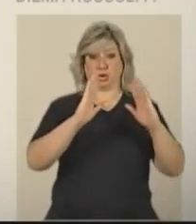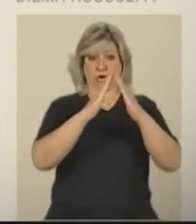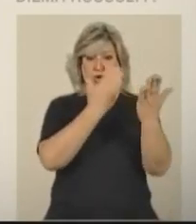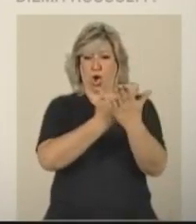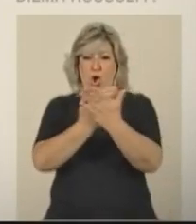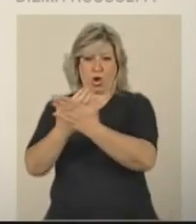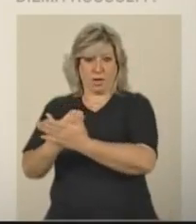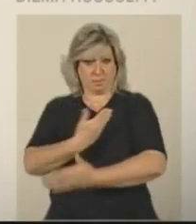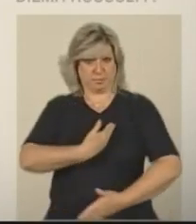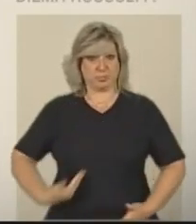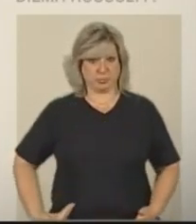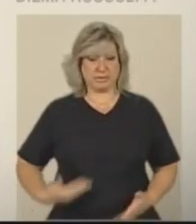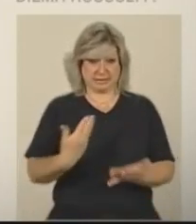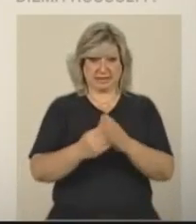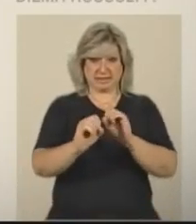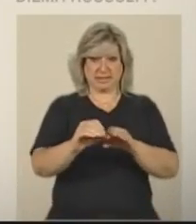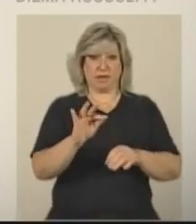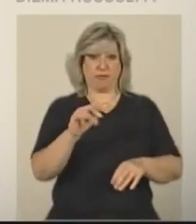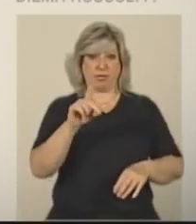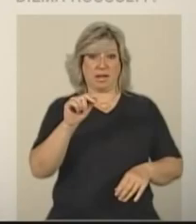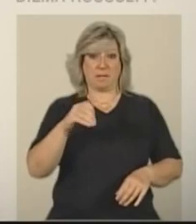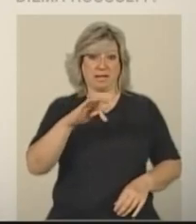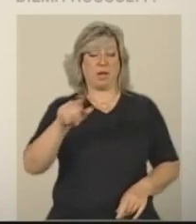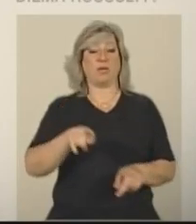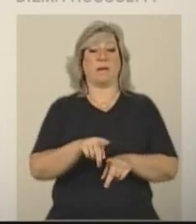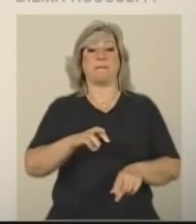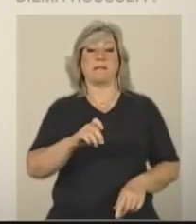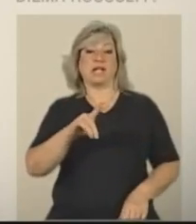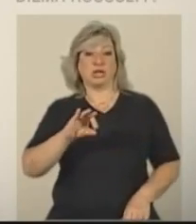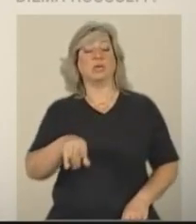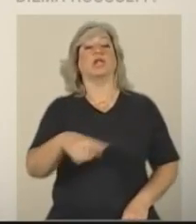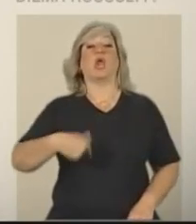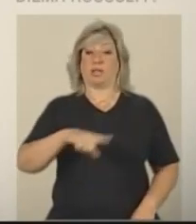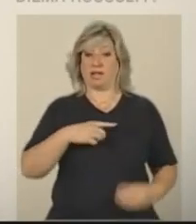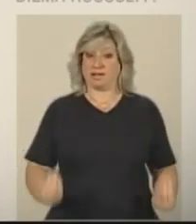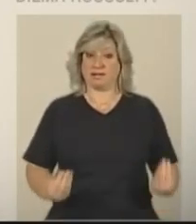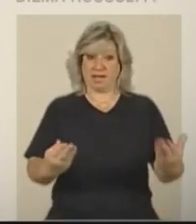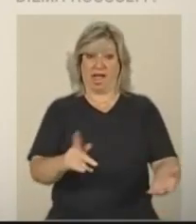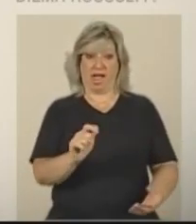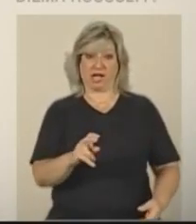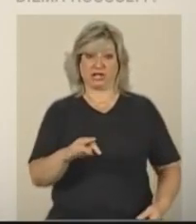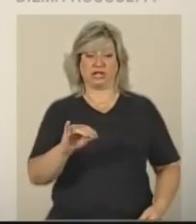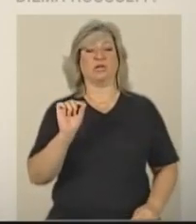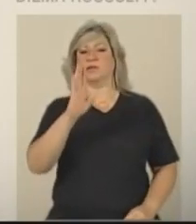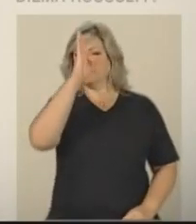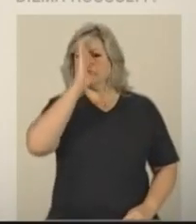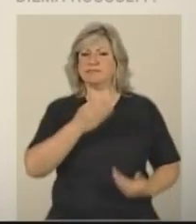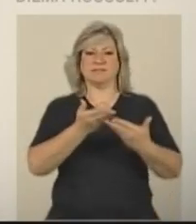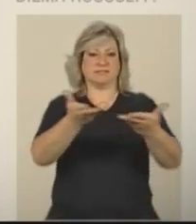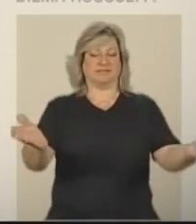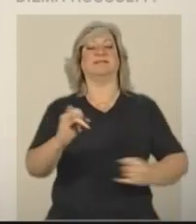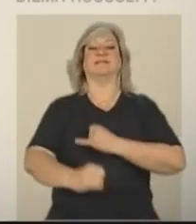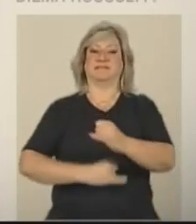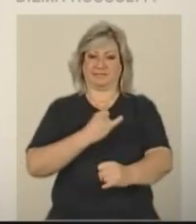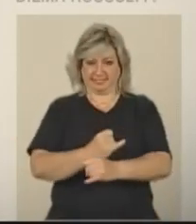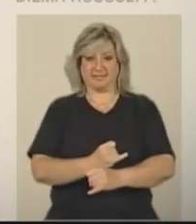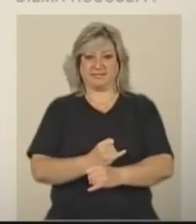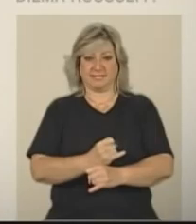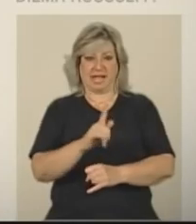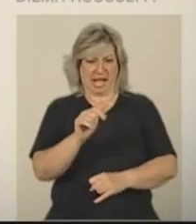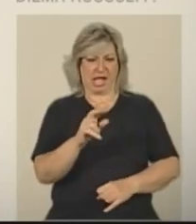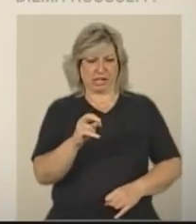escolas públicas de ensino fundamental e médio, estamos garantindo a conexão gratuita à internet.